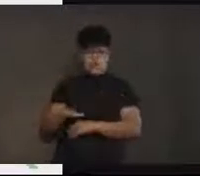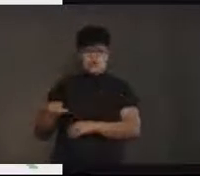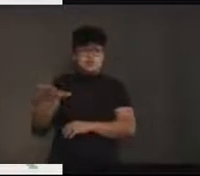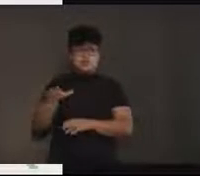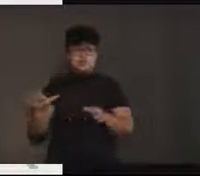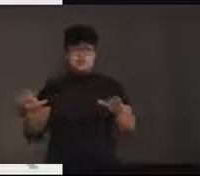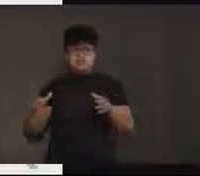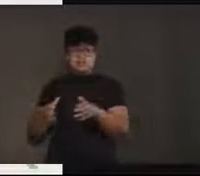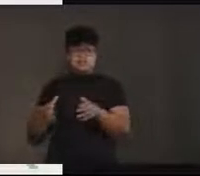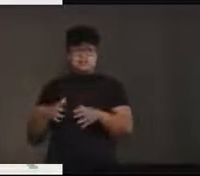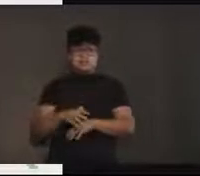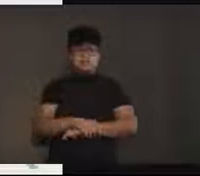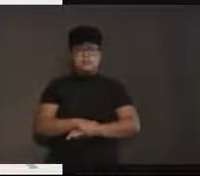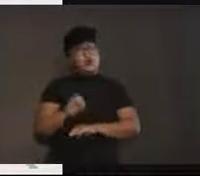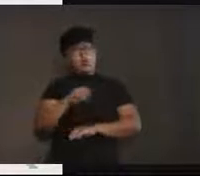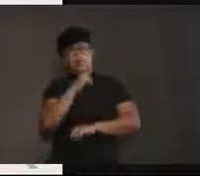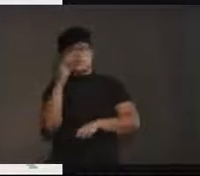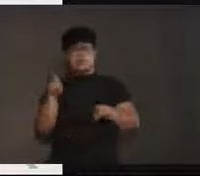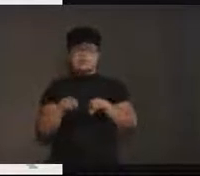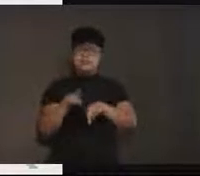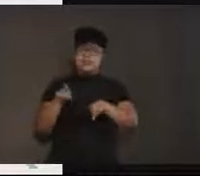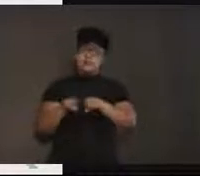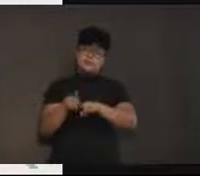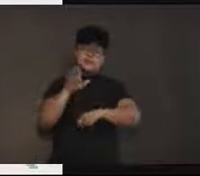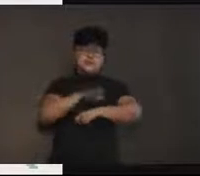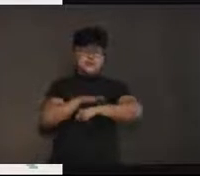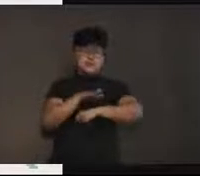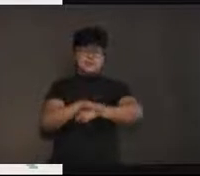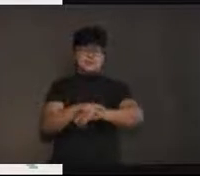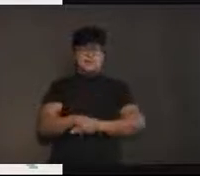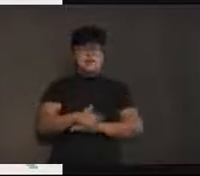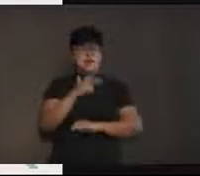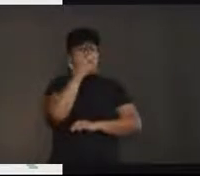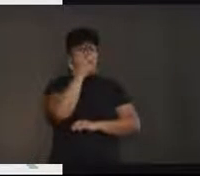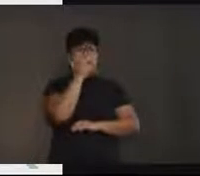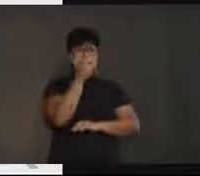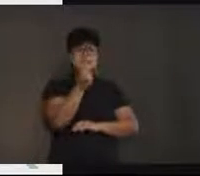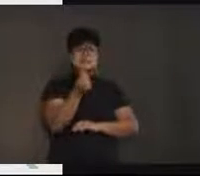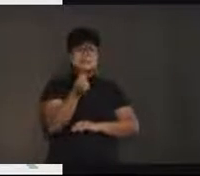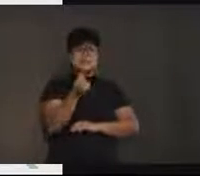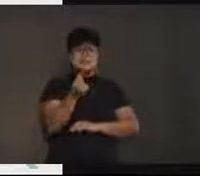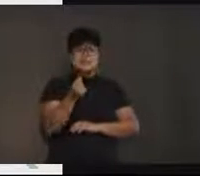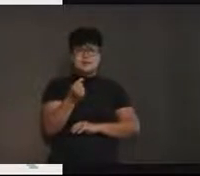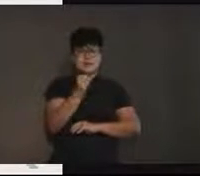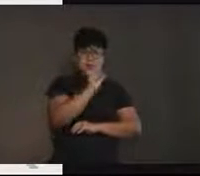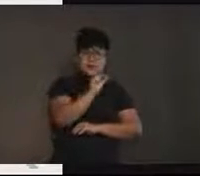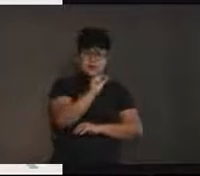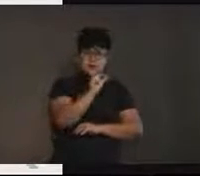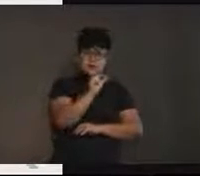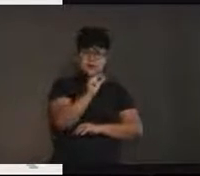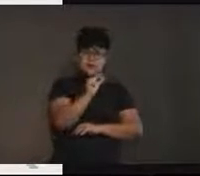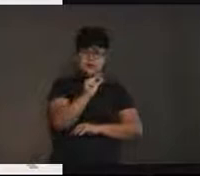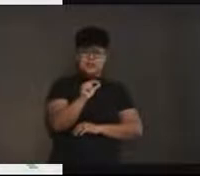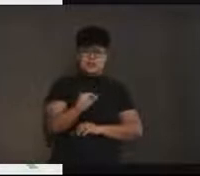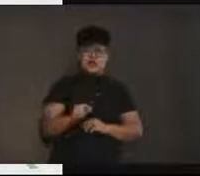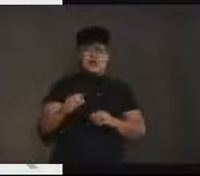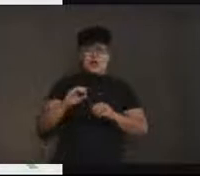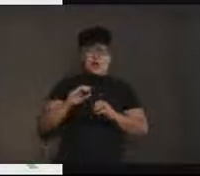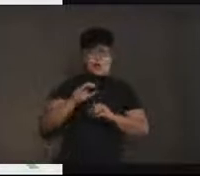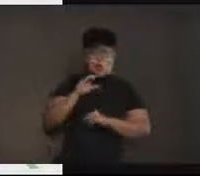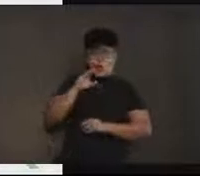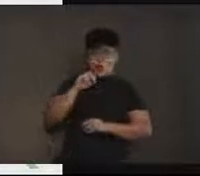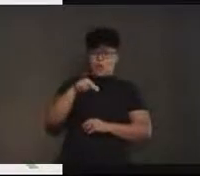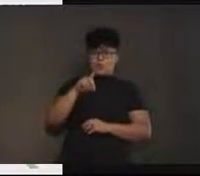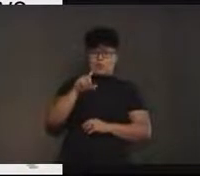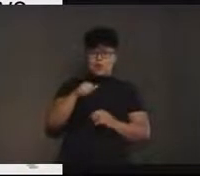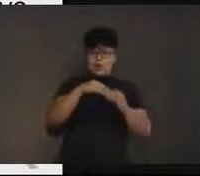ou em um tempo parece uma partícula ou é a questão de onda-partícula da